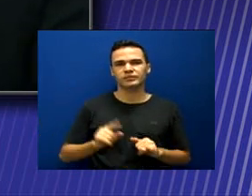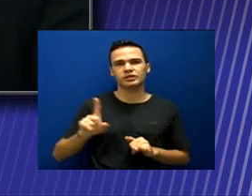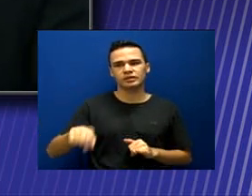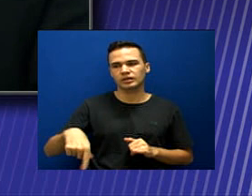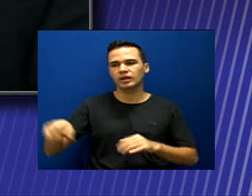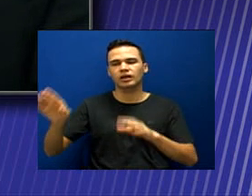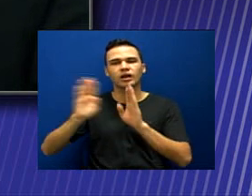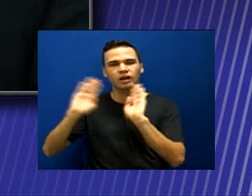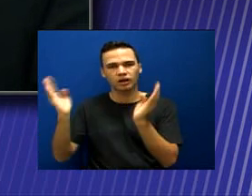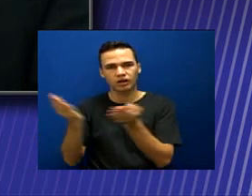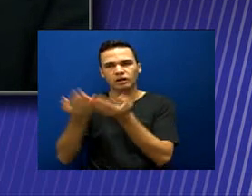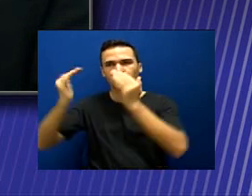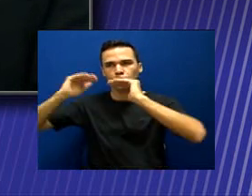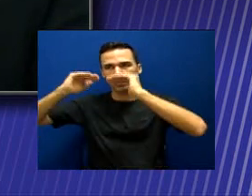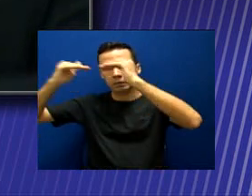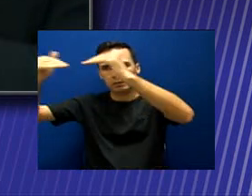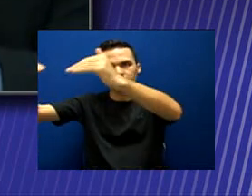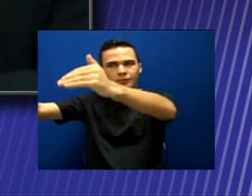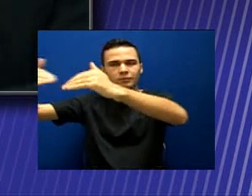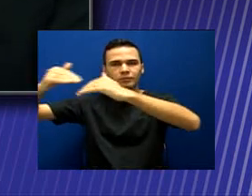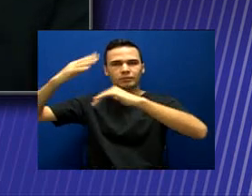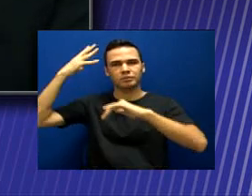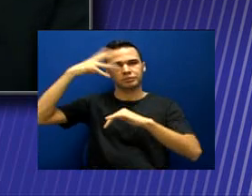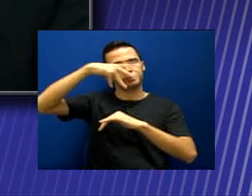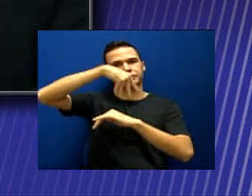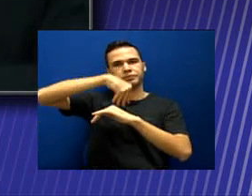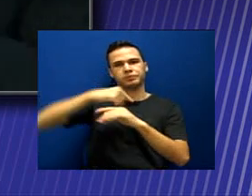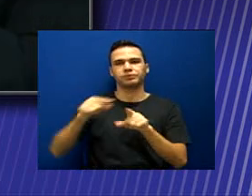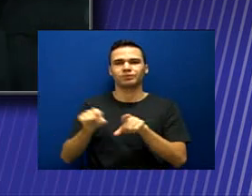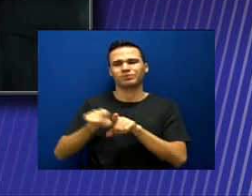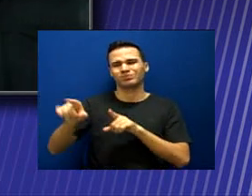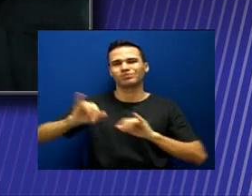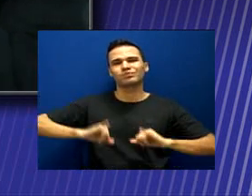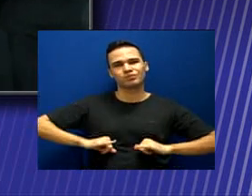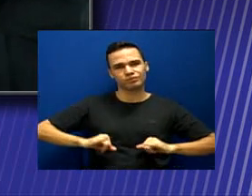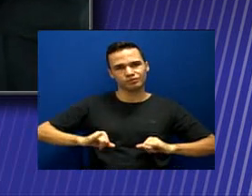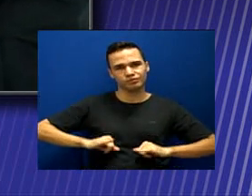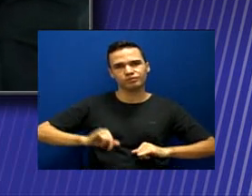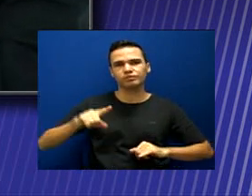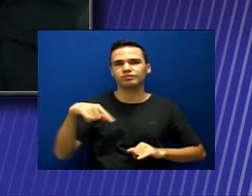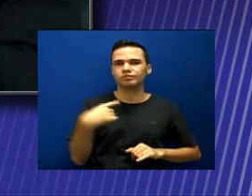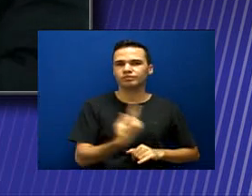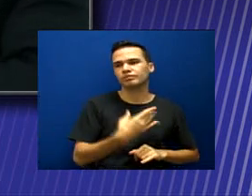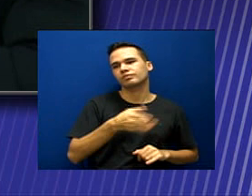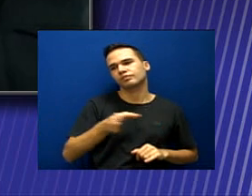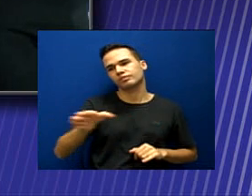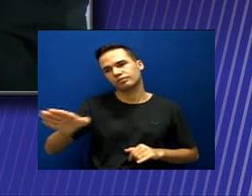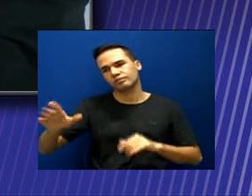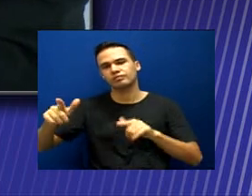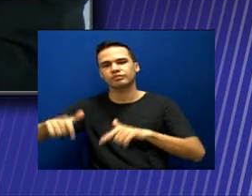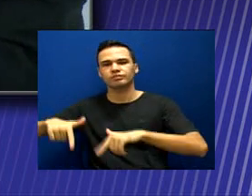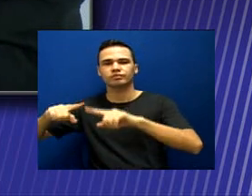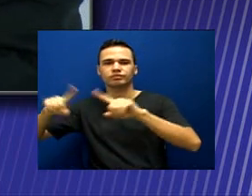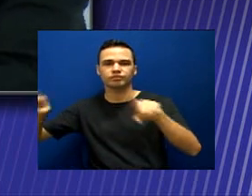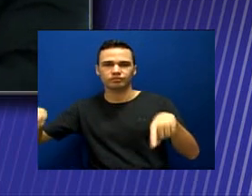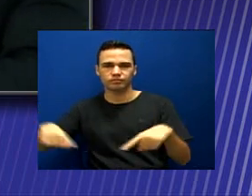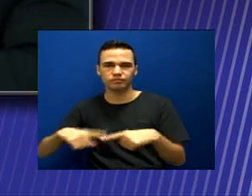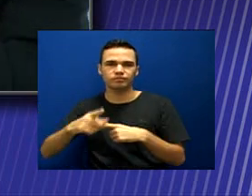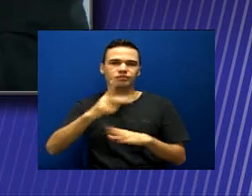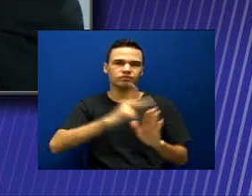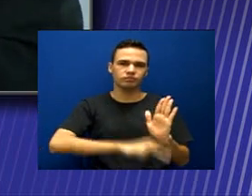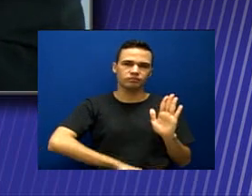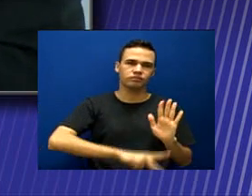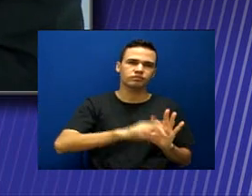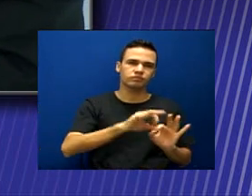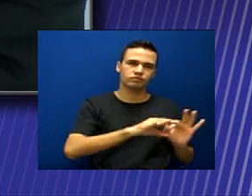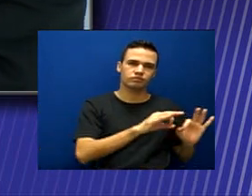uma quadra coberta no Éden. Da mesma forma, foi sofrível, tivemos que correr atrás de área, tivemos que correr atrás de